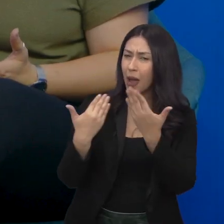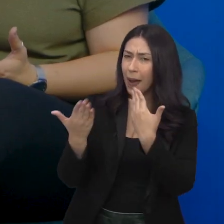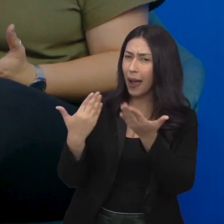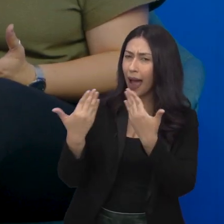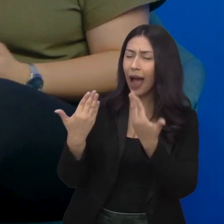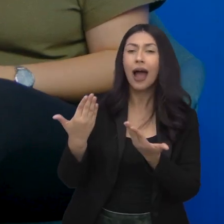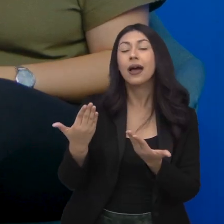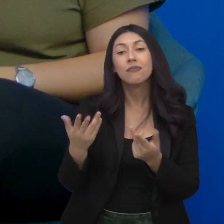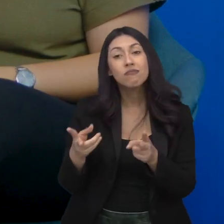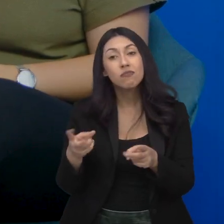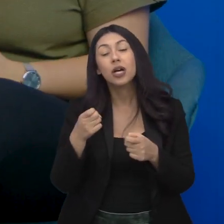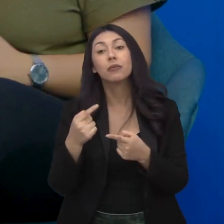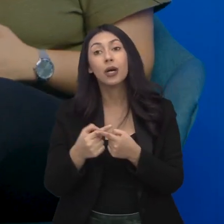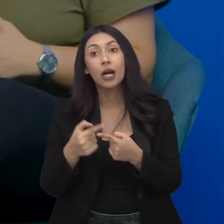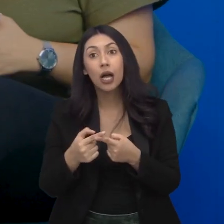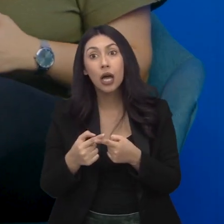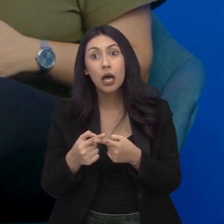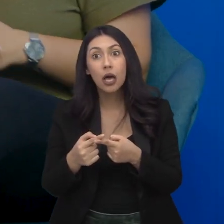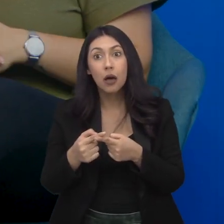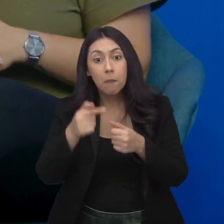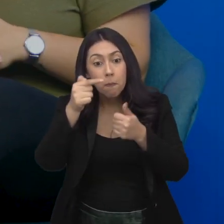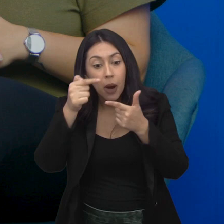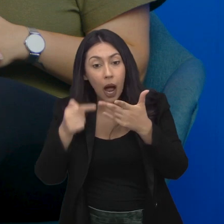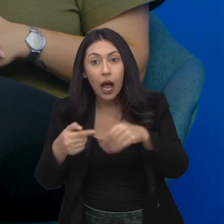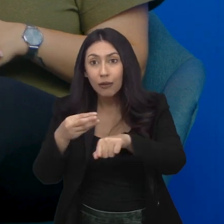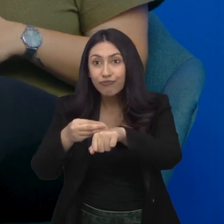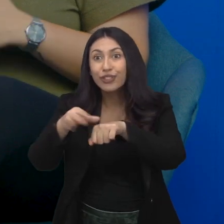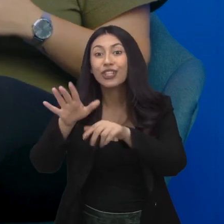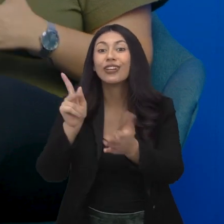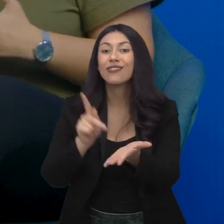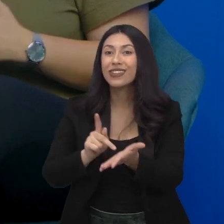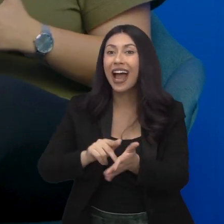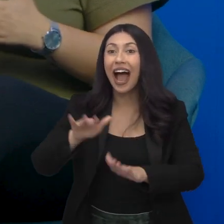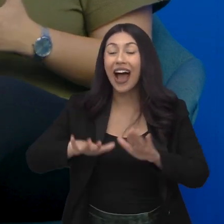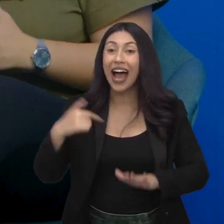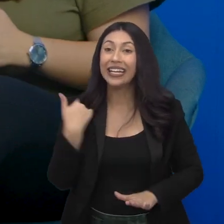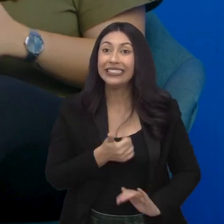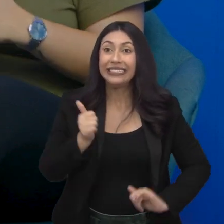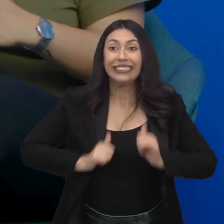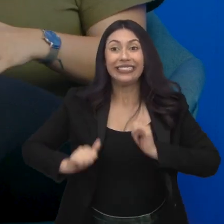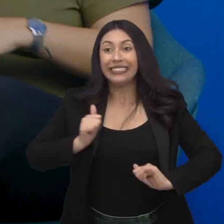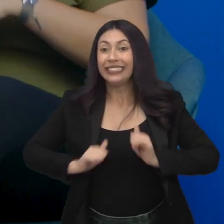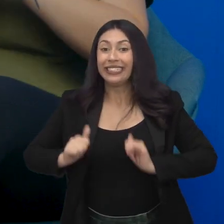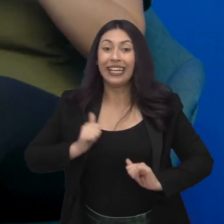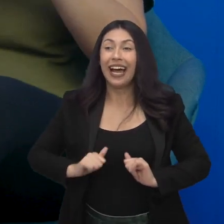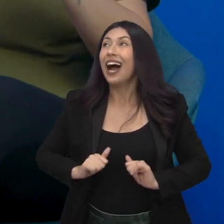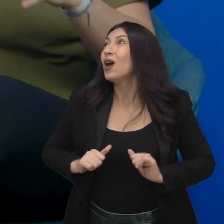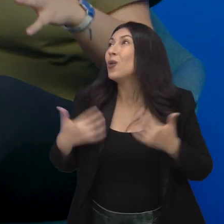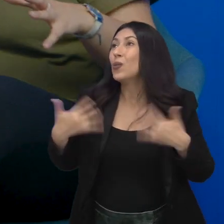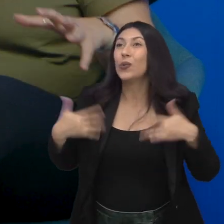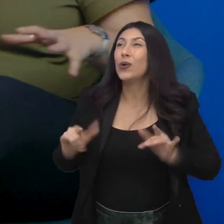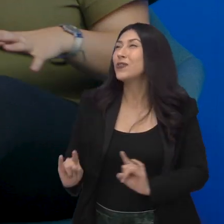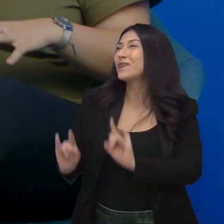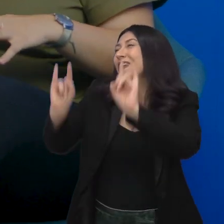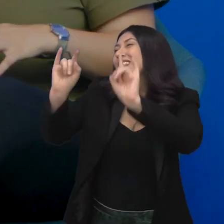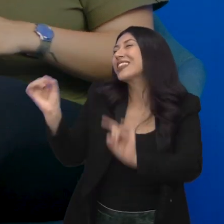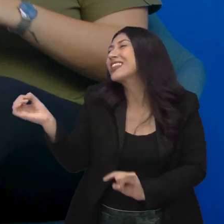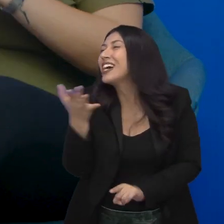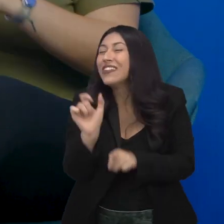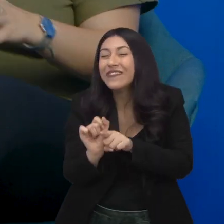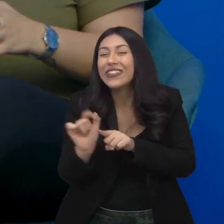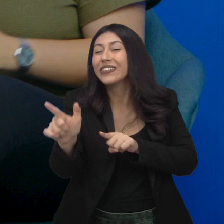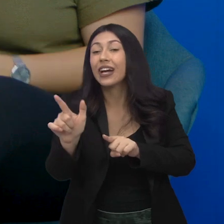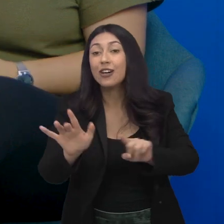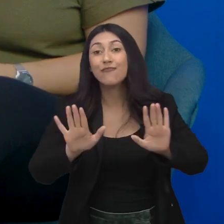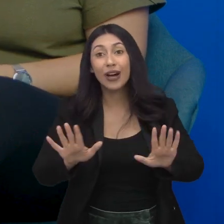discutir essas coisas e saber, porque essas últimas dicas que ele deu, principalmente, às vezes realmente a gente está ali na empolgação, no meu apartamento novo, que delícia,